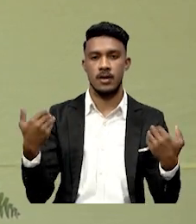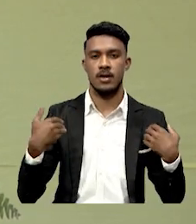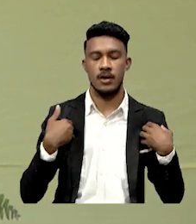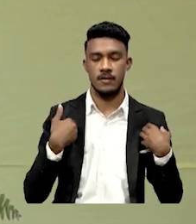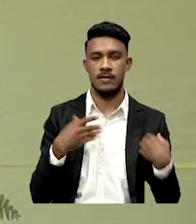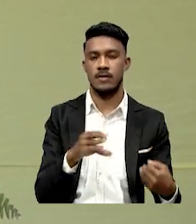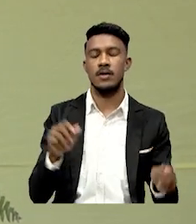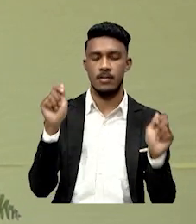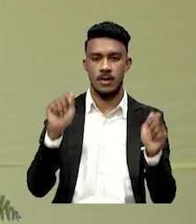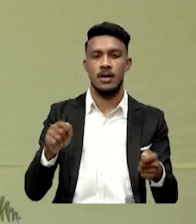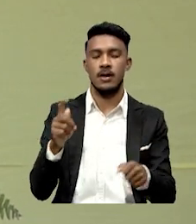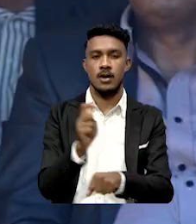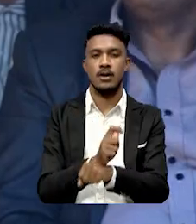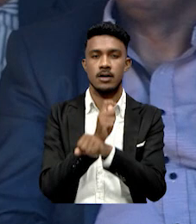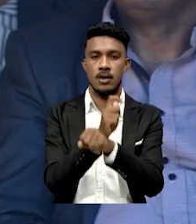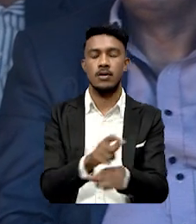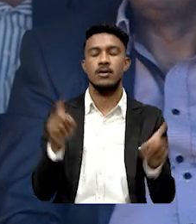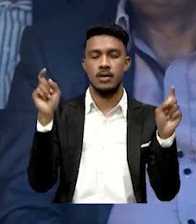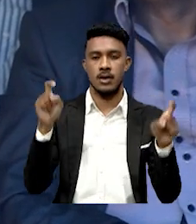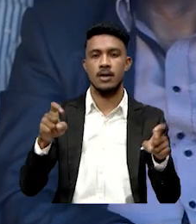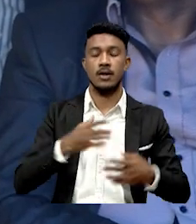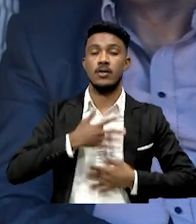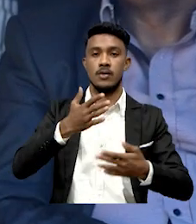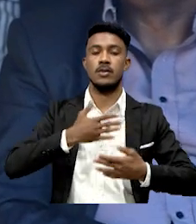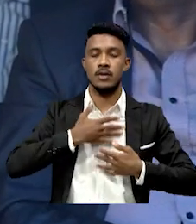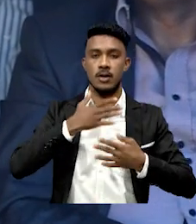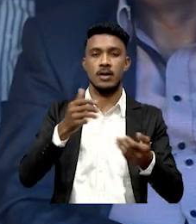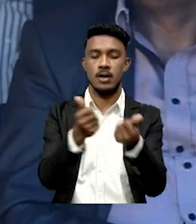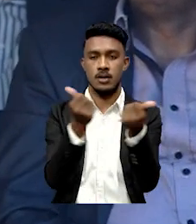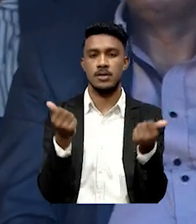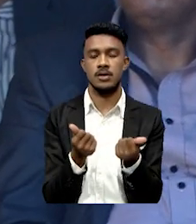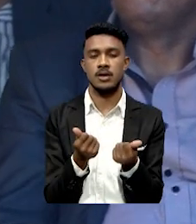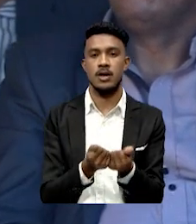que Atauru tem que gozar tratamento administrativo especial,